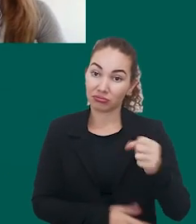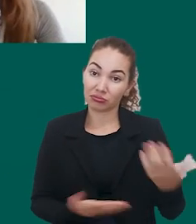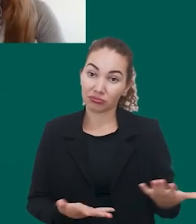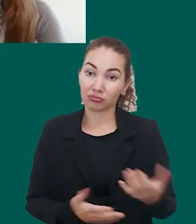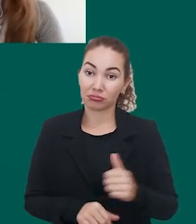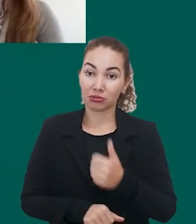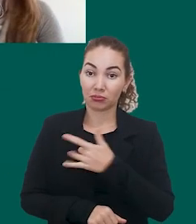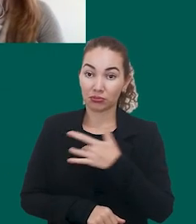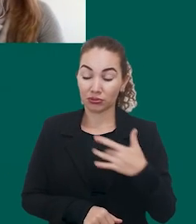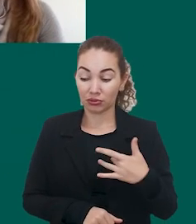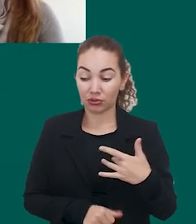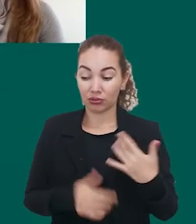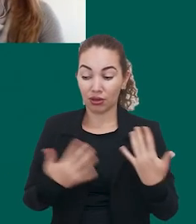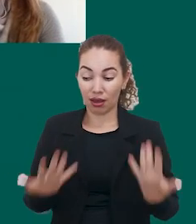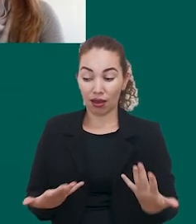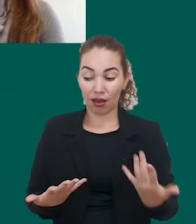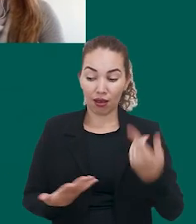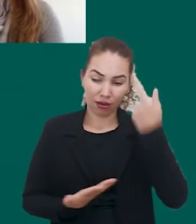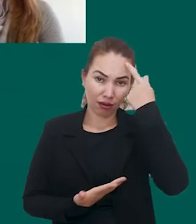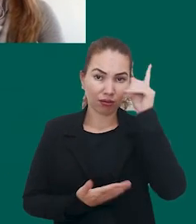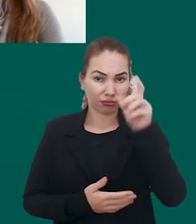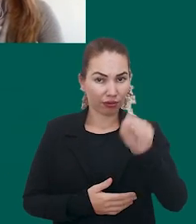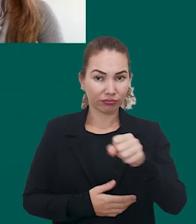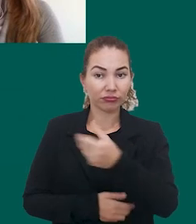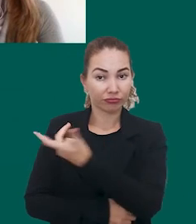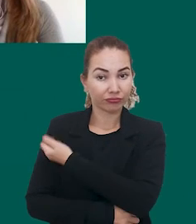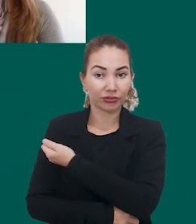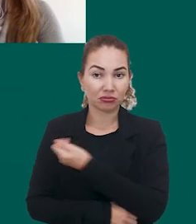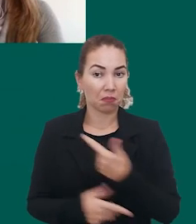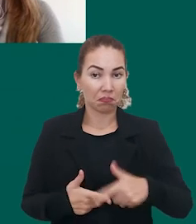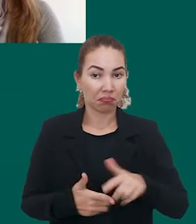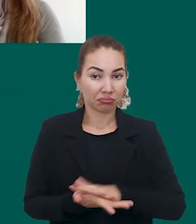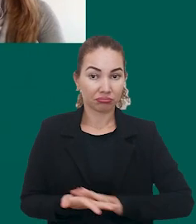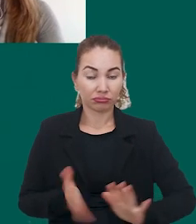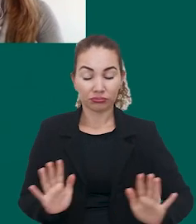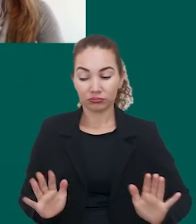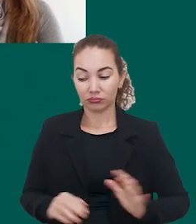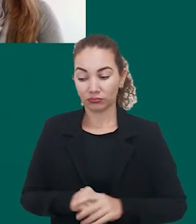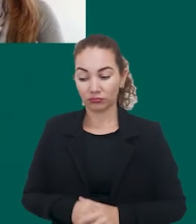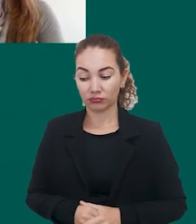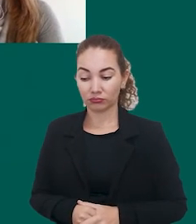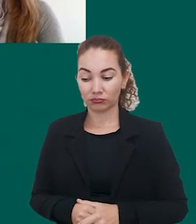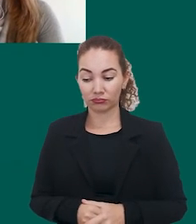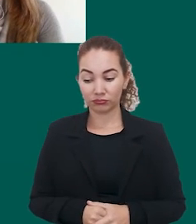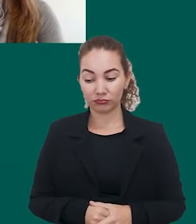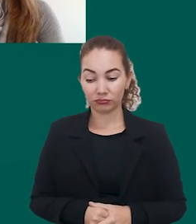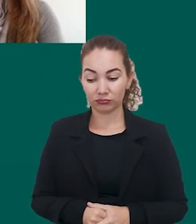né? Aí a ideia é que se vacine, sim, sem problema.